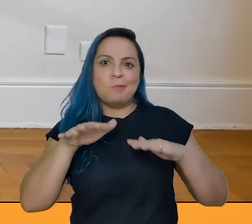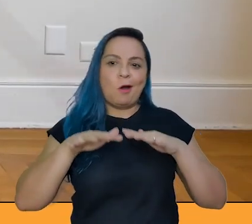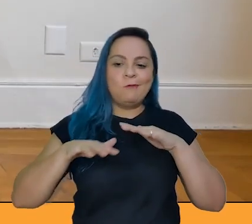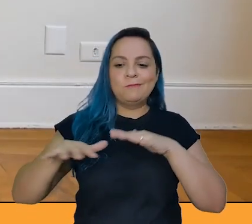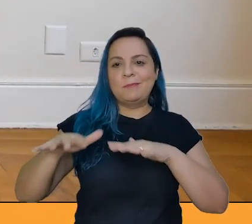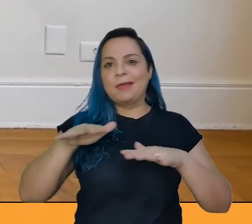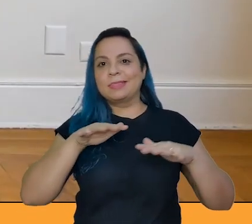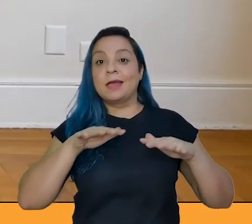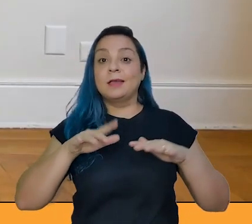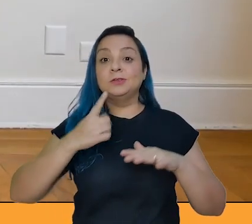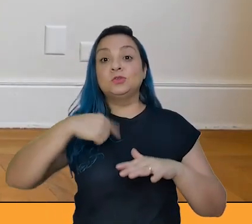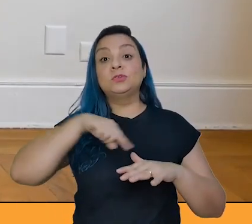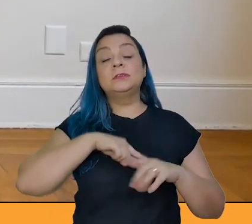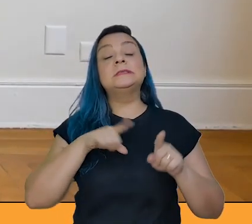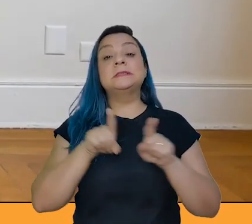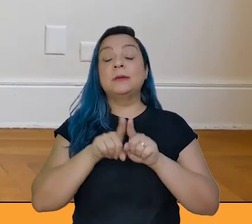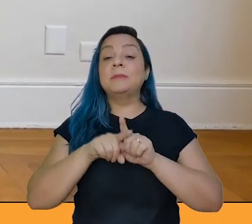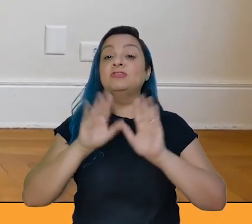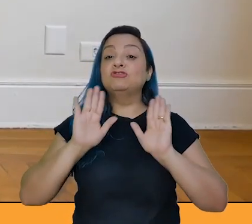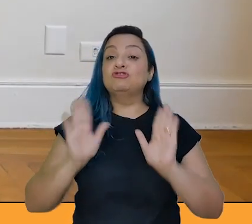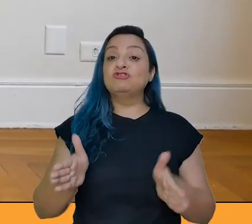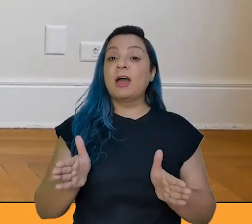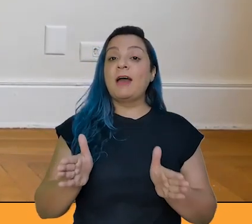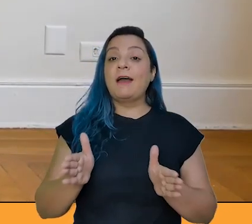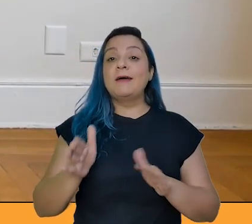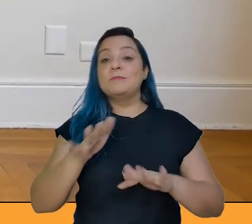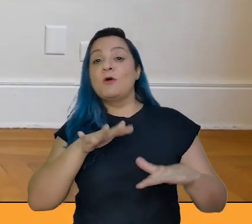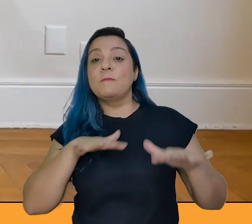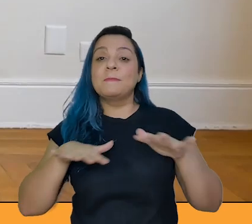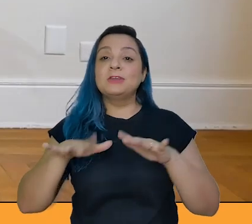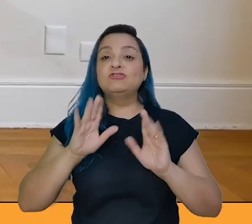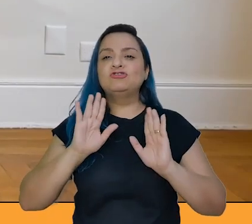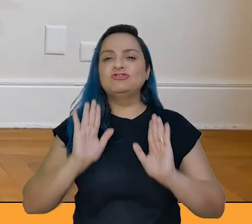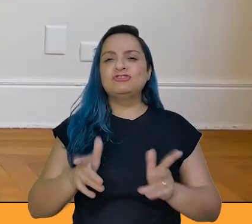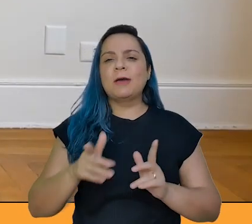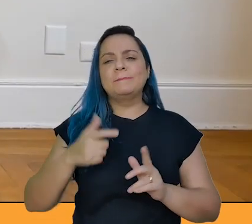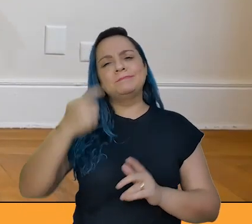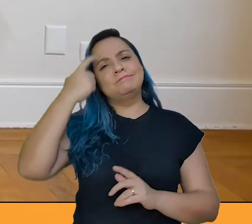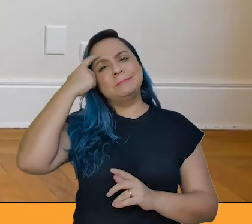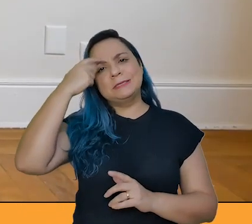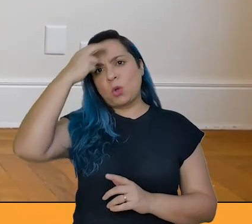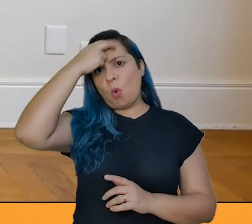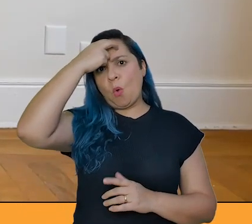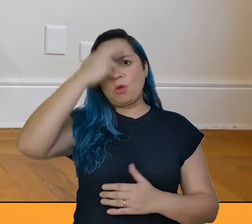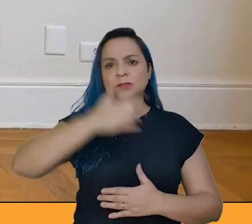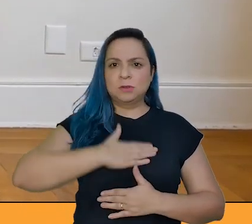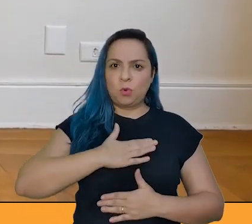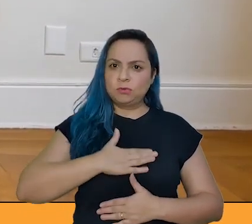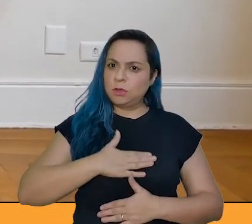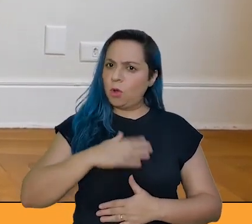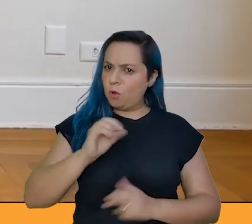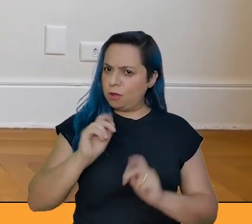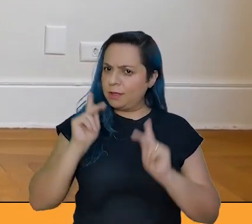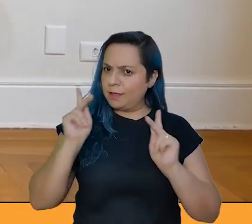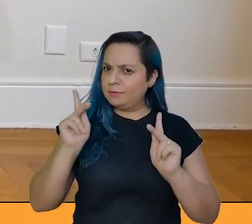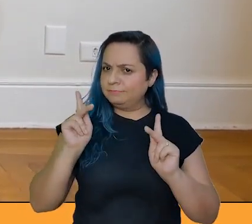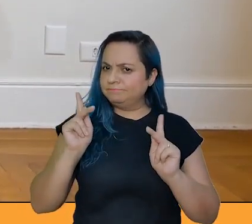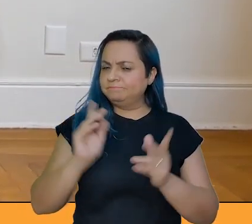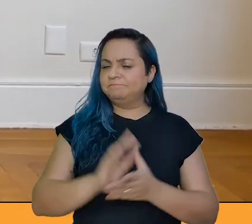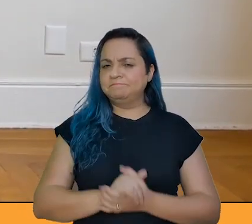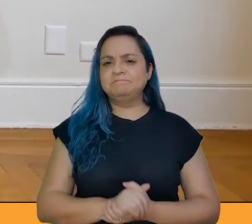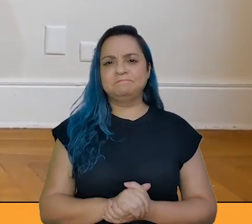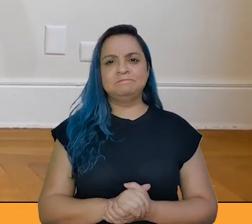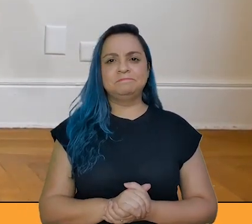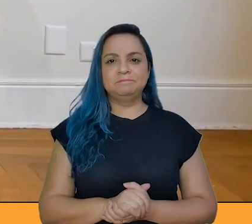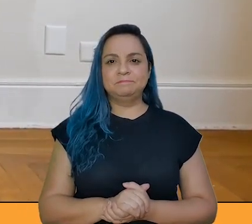se movimentar, a gente também já está movimentando e a gente também já está pensando na consciência corporal, tá? E na memória do